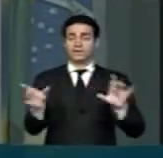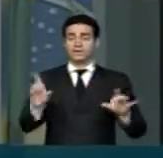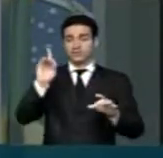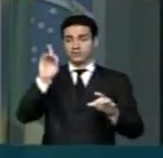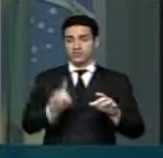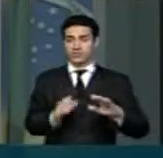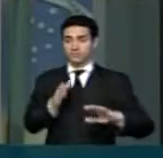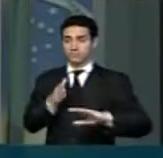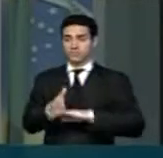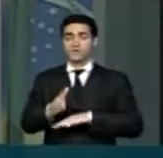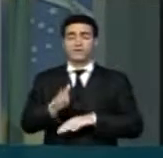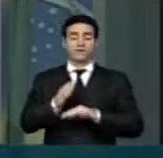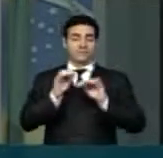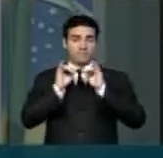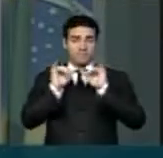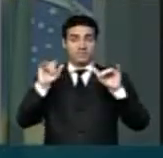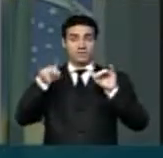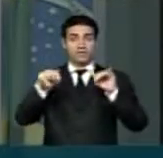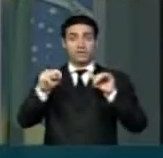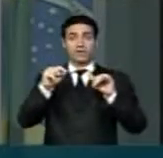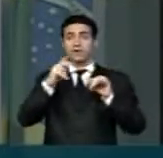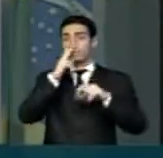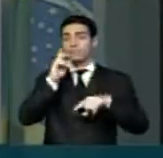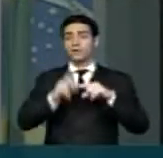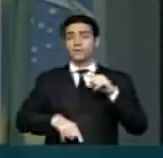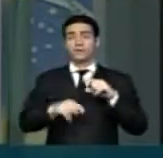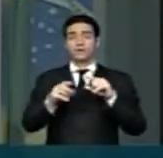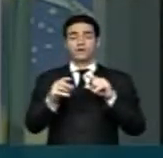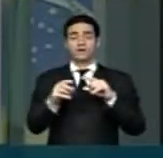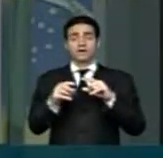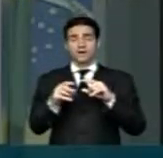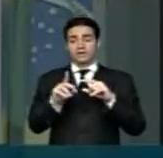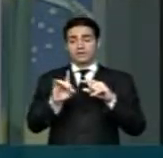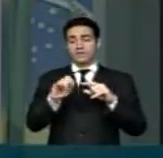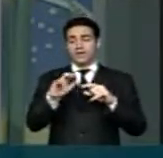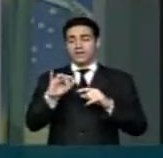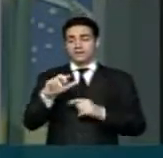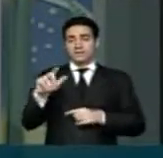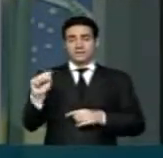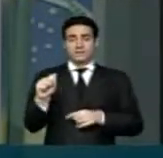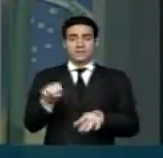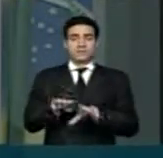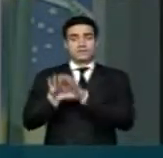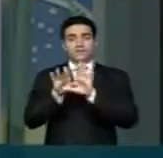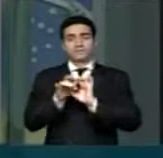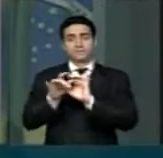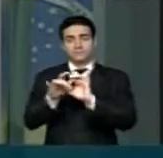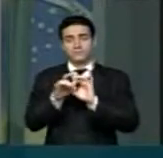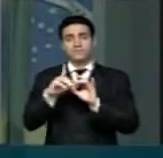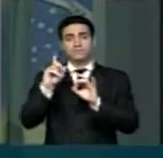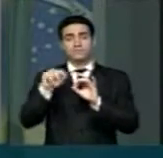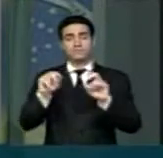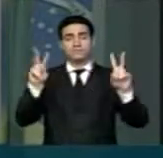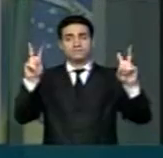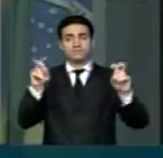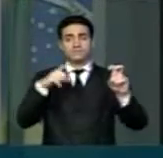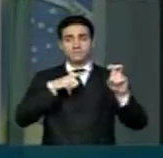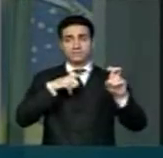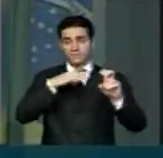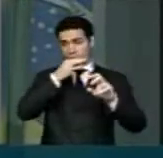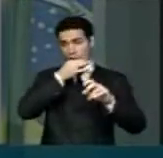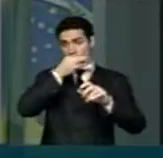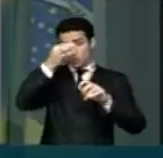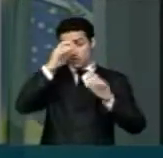informação é podar a democracia, é censurar a própria democracia. É talhar a expressão do pensamento no